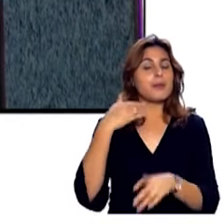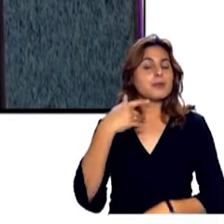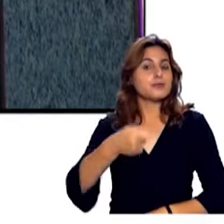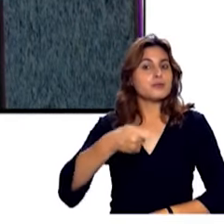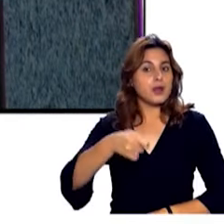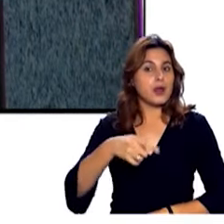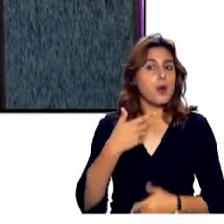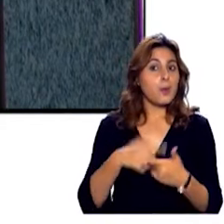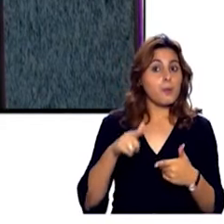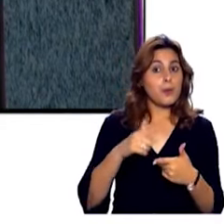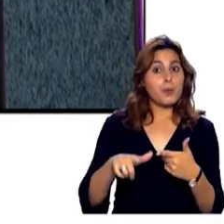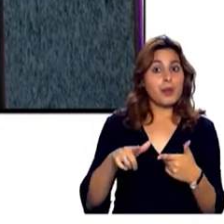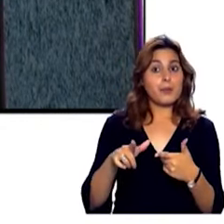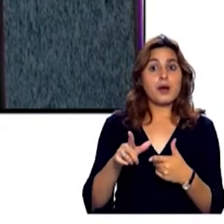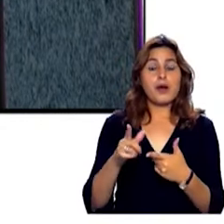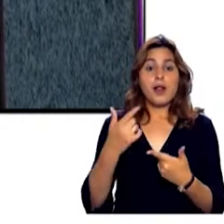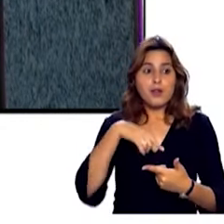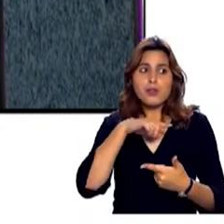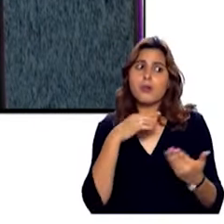agigantar